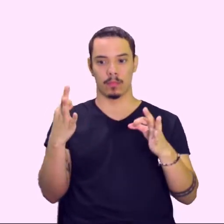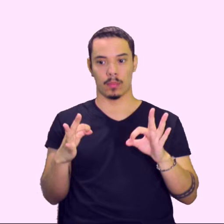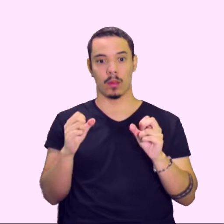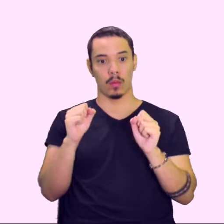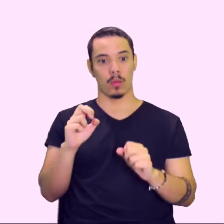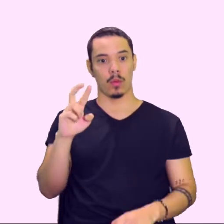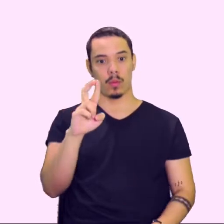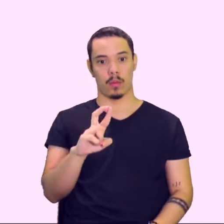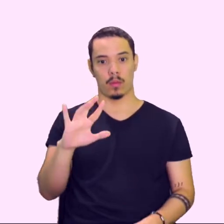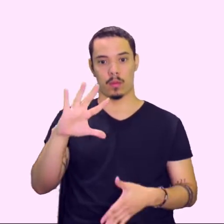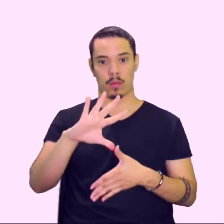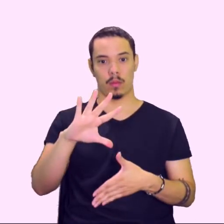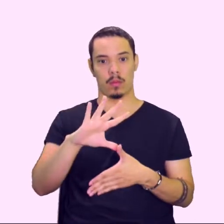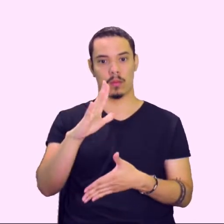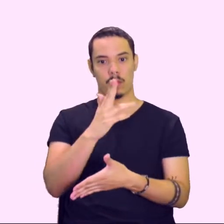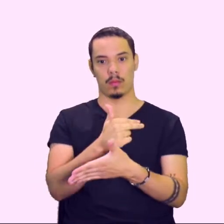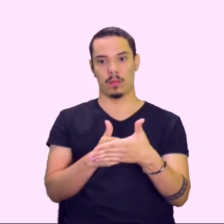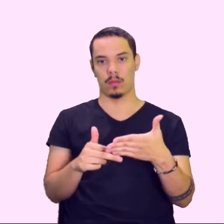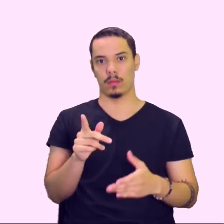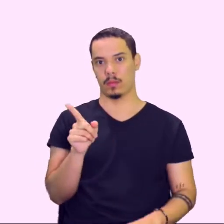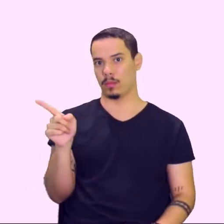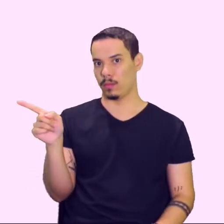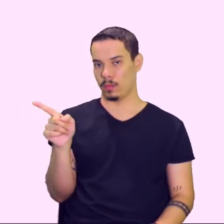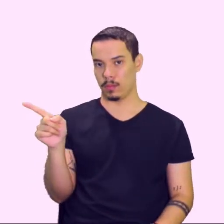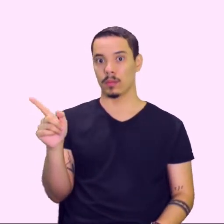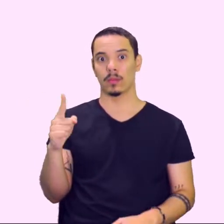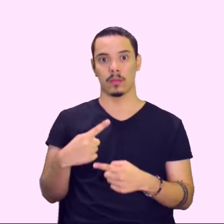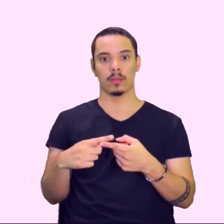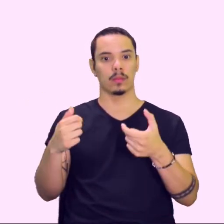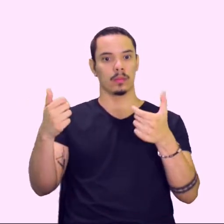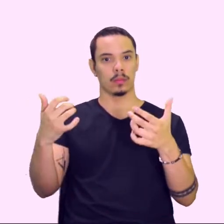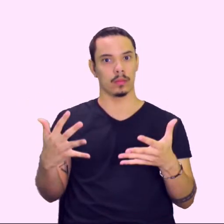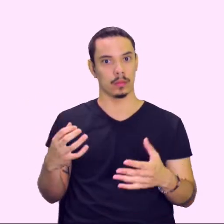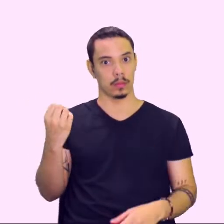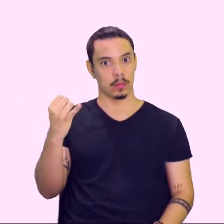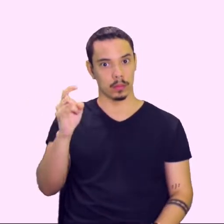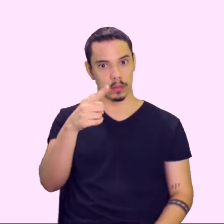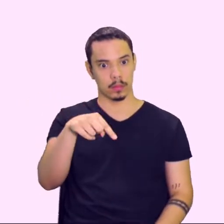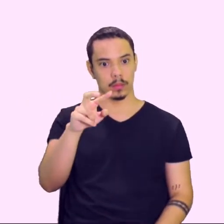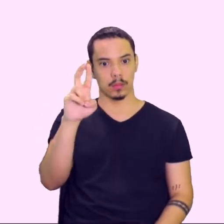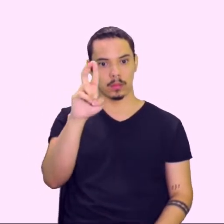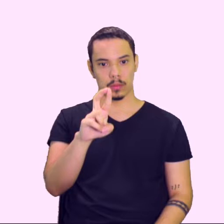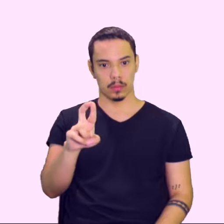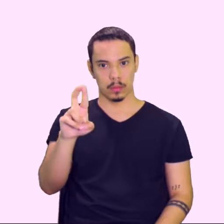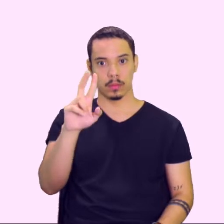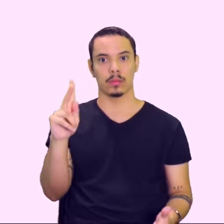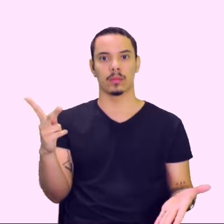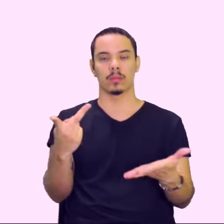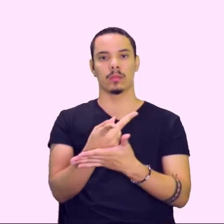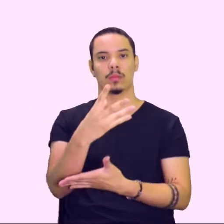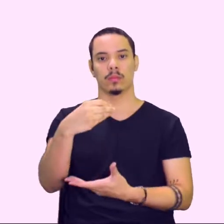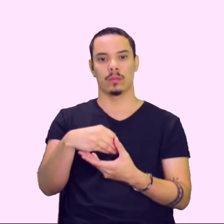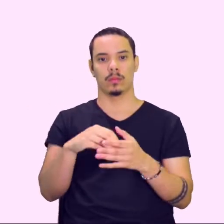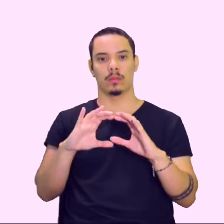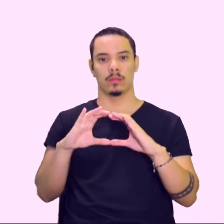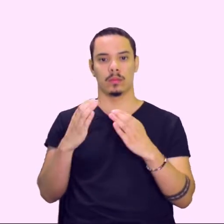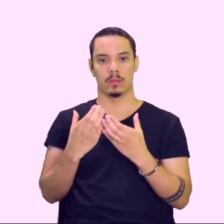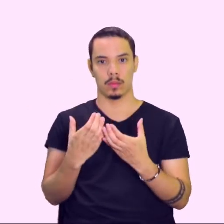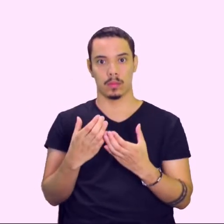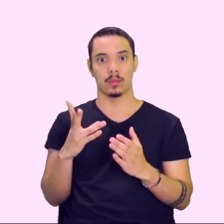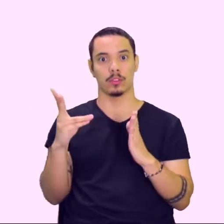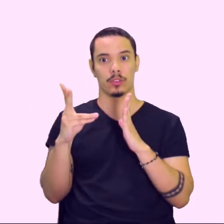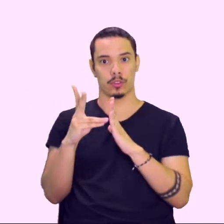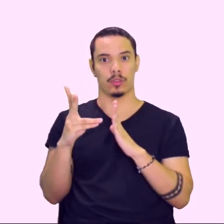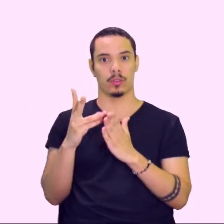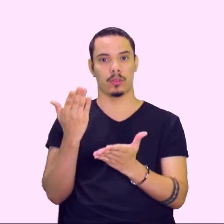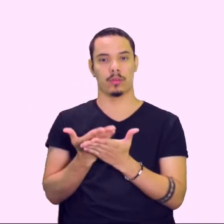no mapa, né, que está falando aí essas áreas. E se você observar, por exemplo, né, a ocorrência das comunidades indígenas, que a gente já falou até na aula